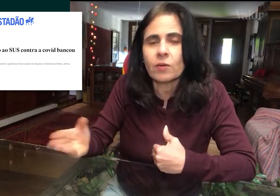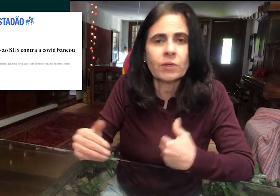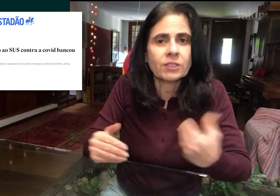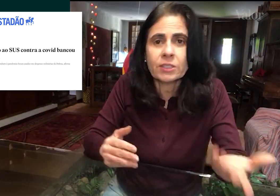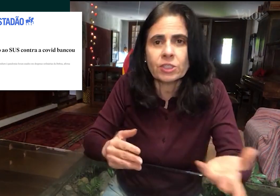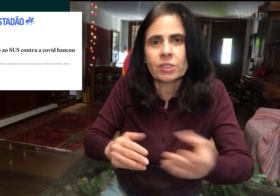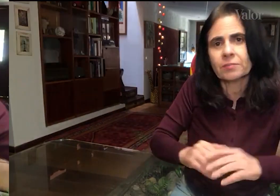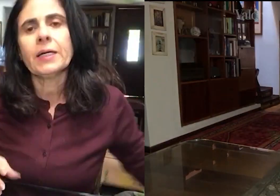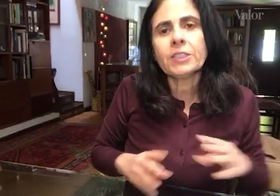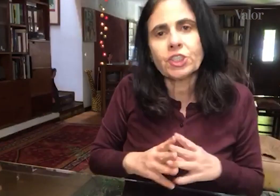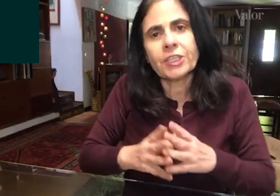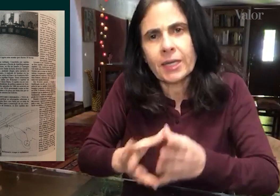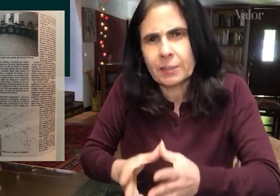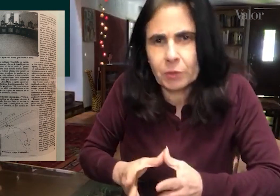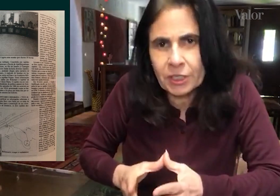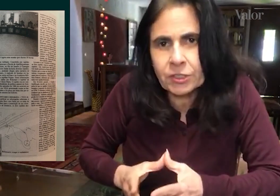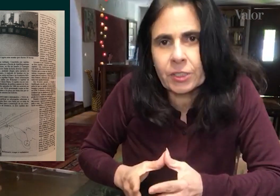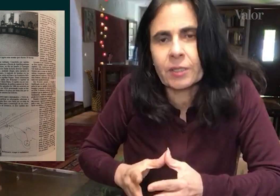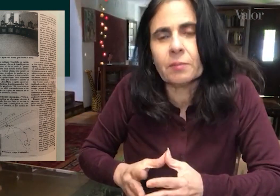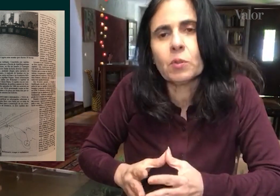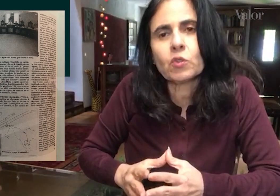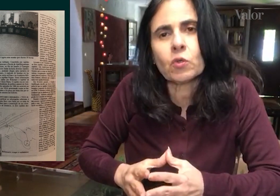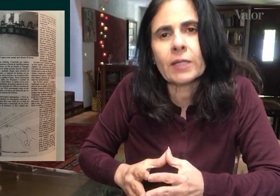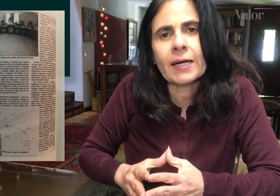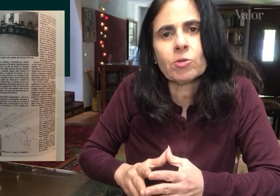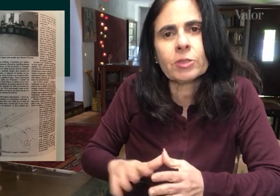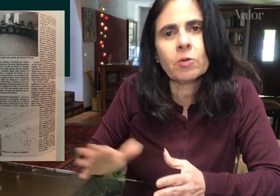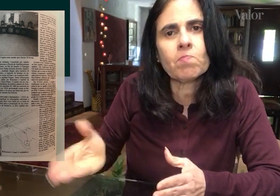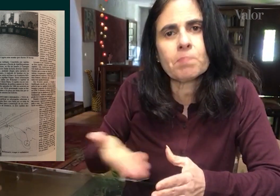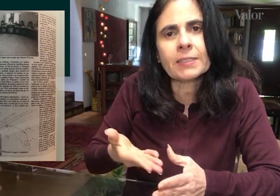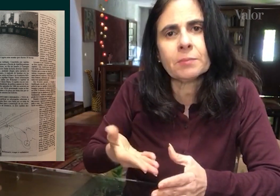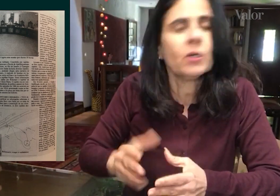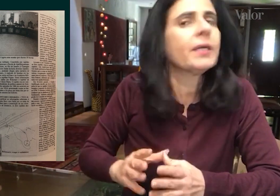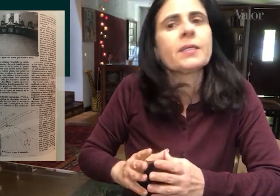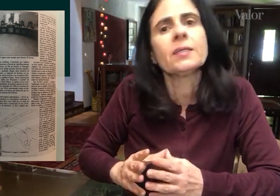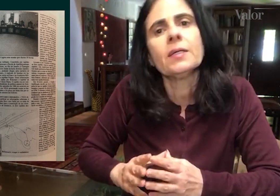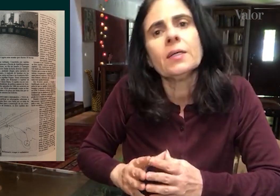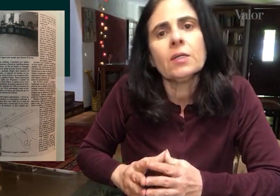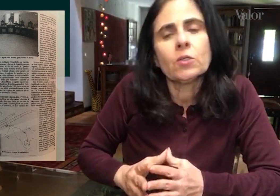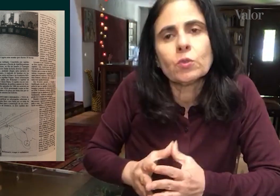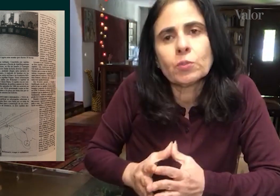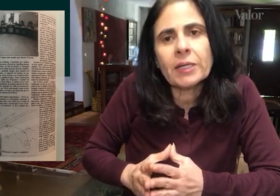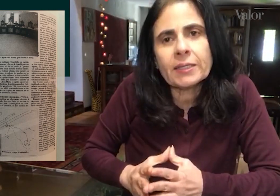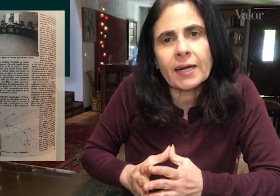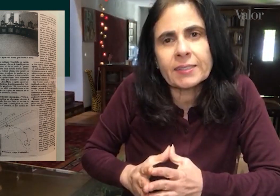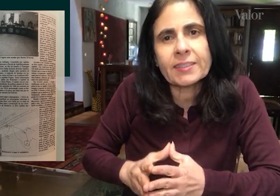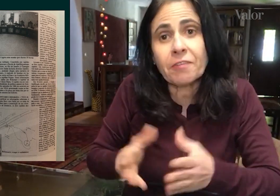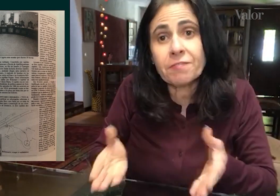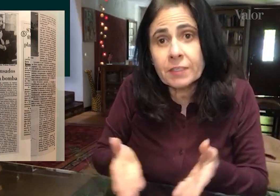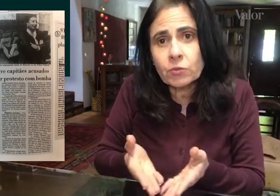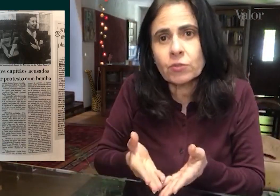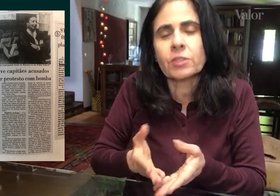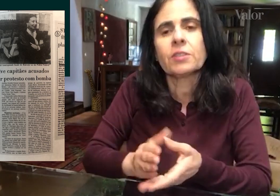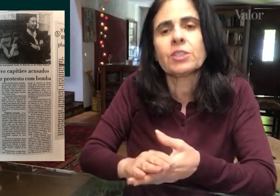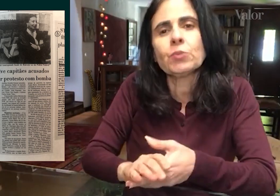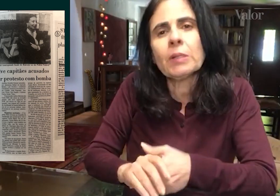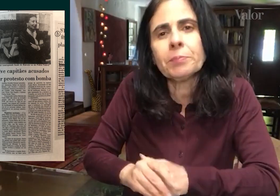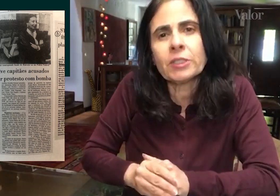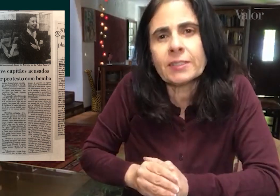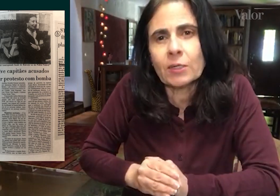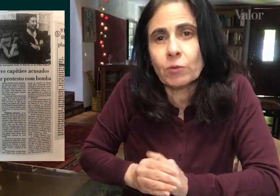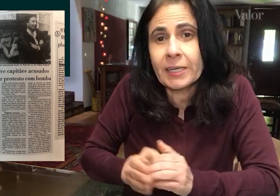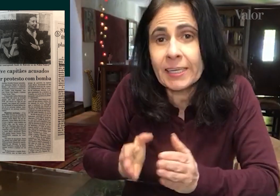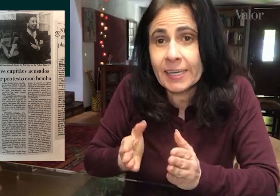conta de água e de energia. Antes de entrar na política, Bolsonaro deu um passa-moleque nos militares, safando-se de